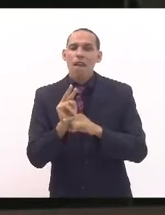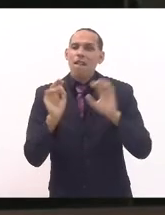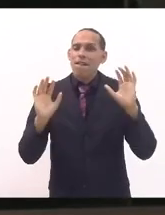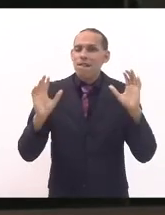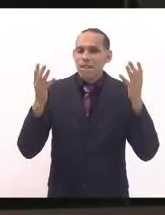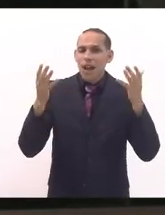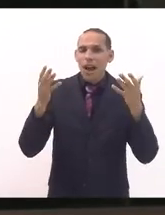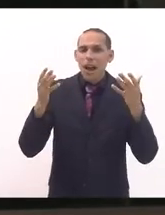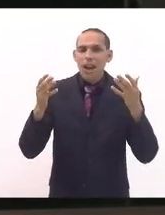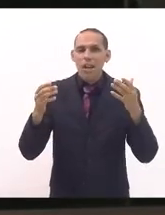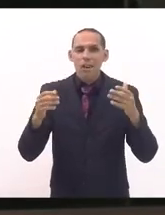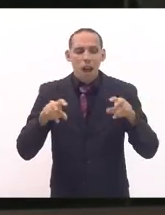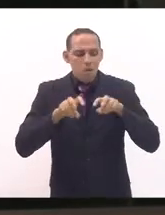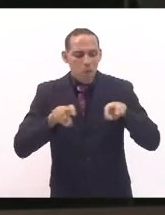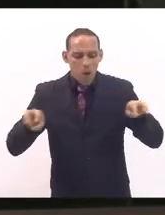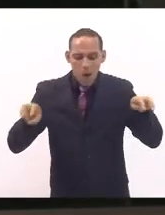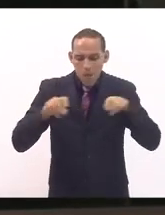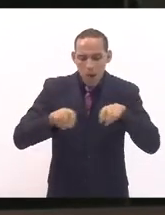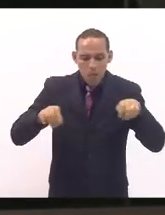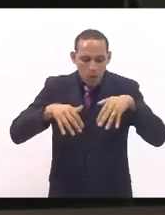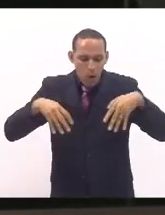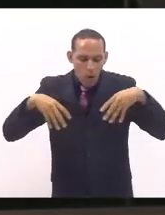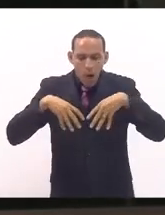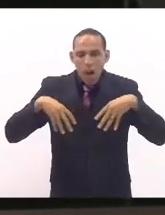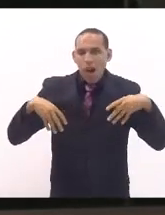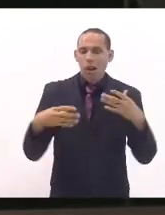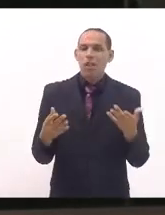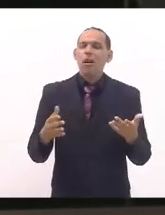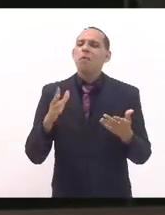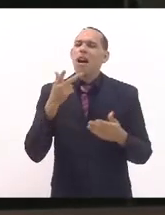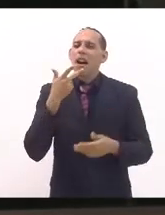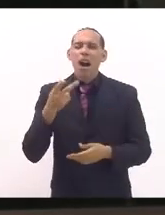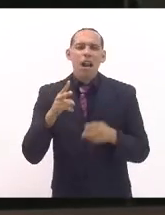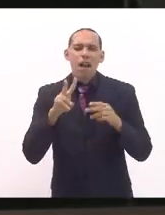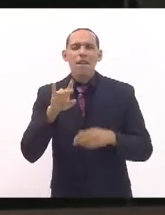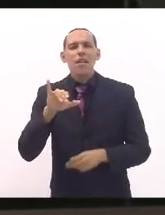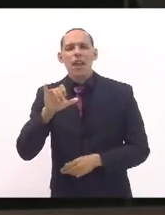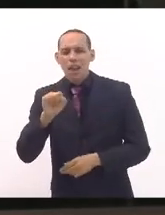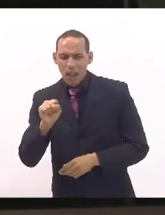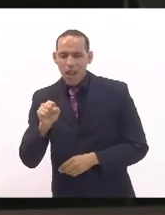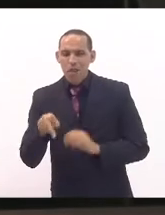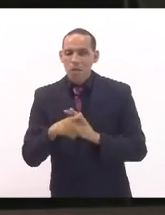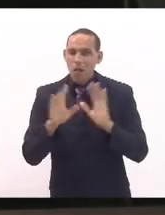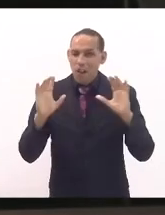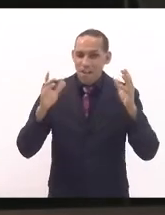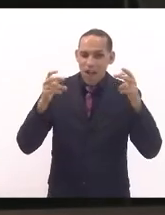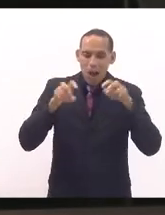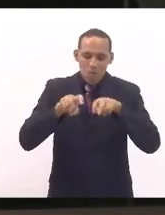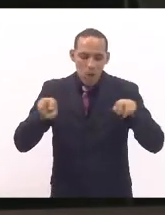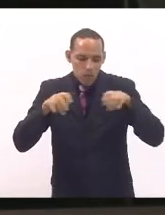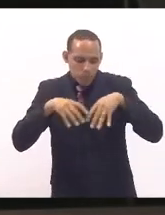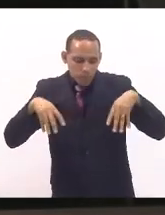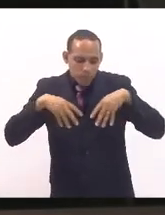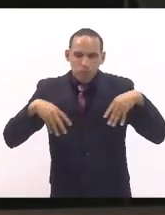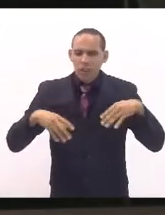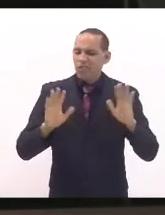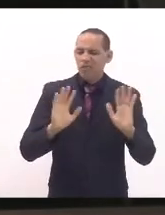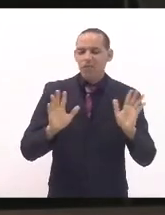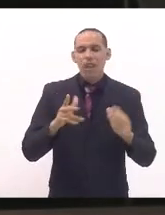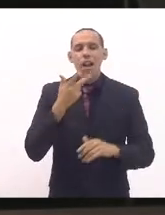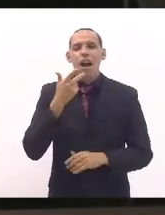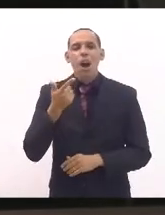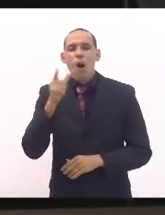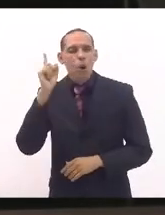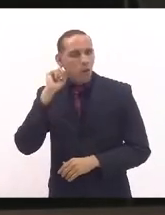nas arquibancadas. Mas, ao invés de falar desse viés das festas das arquibancadas, eu queria trazer aqui um outro lado das